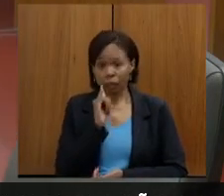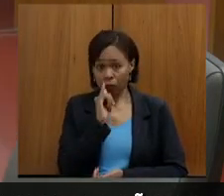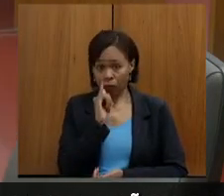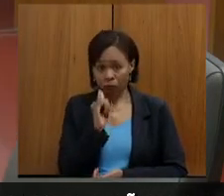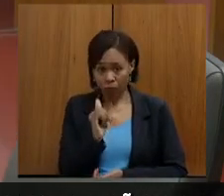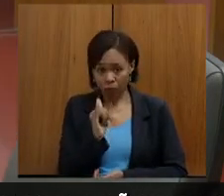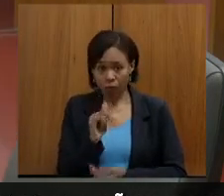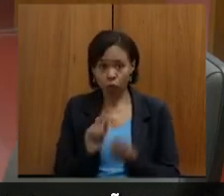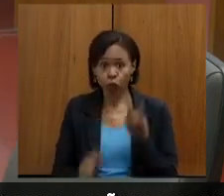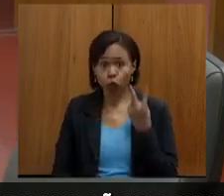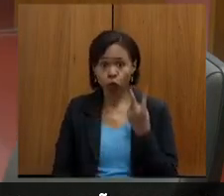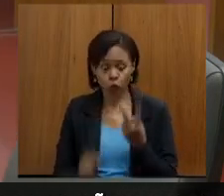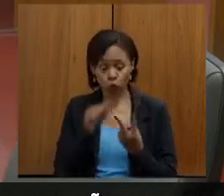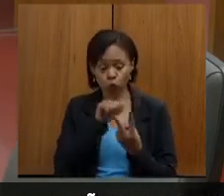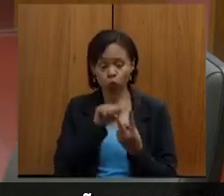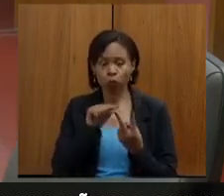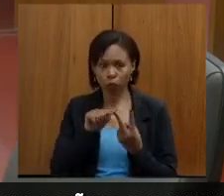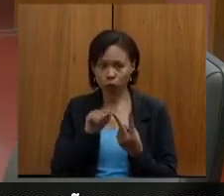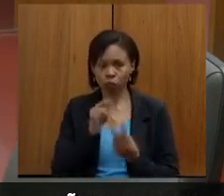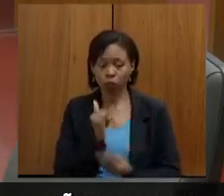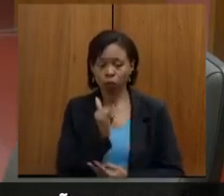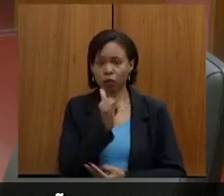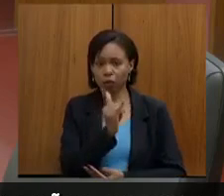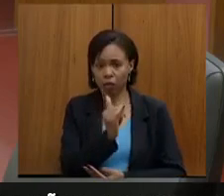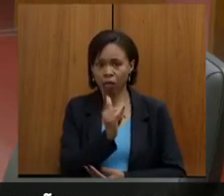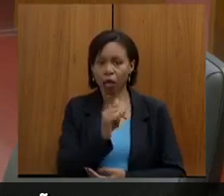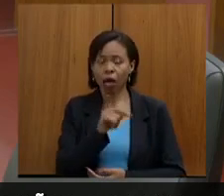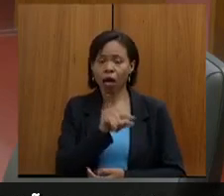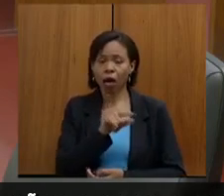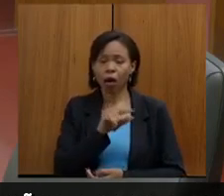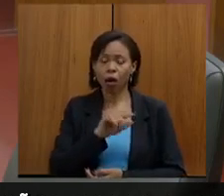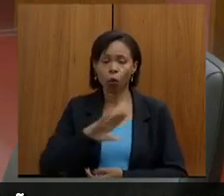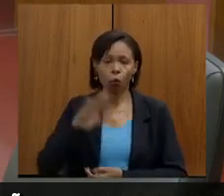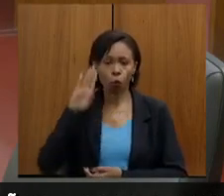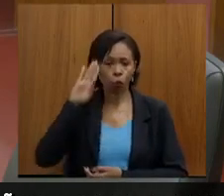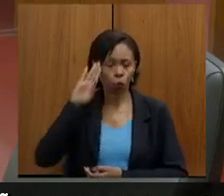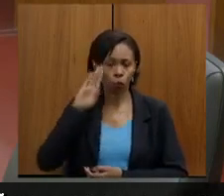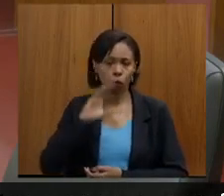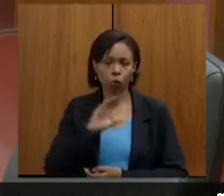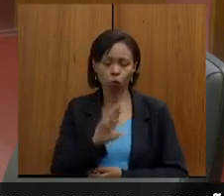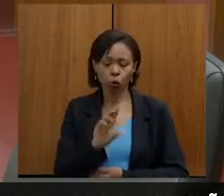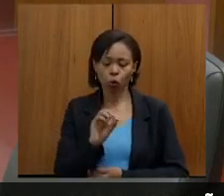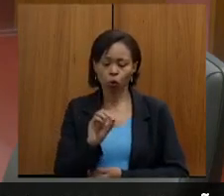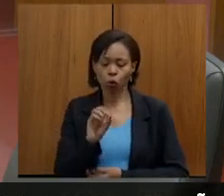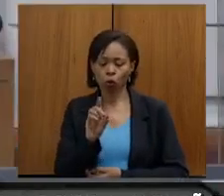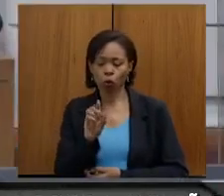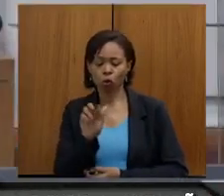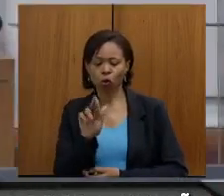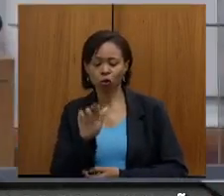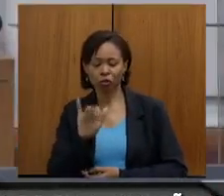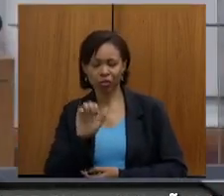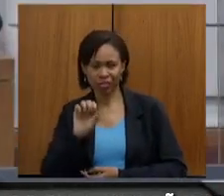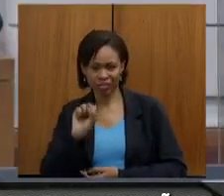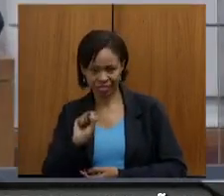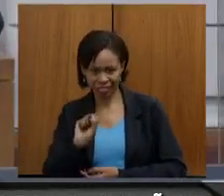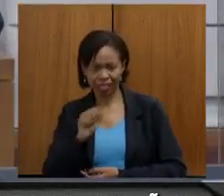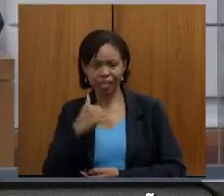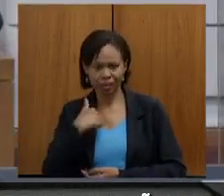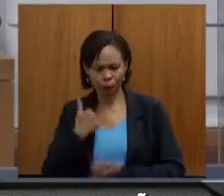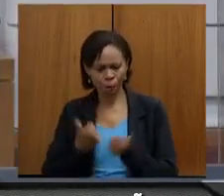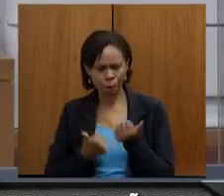duas questões para o Coronel Rodrigo por favor além de do meu coração do meu apoio